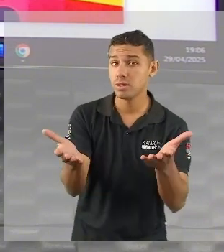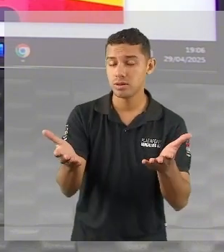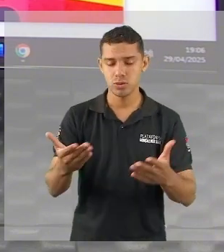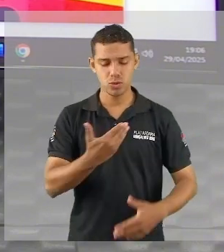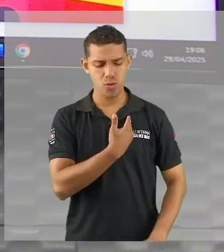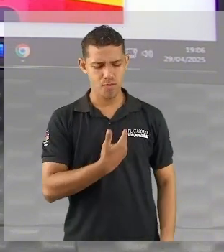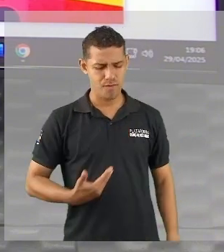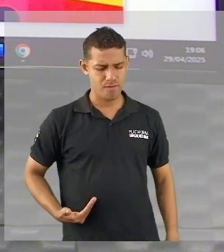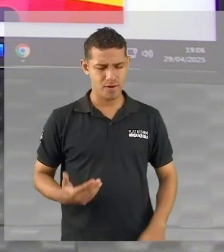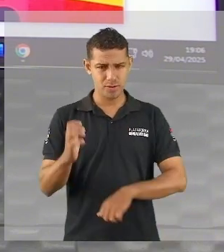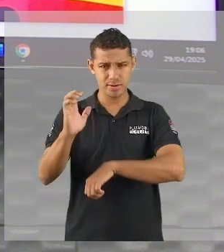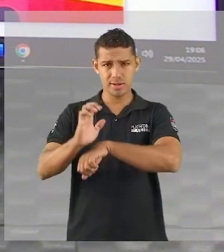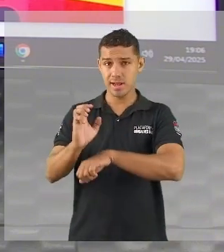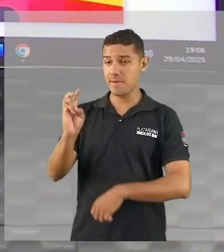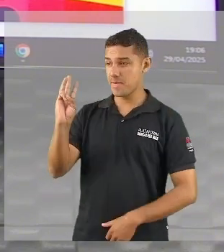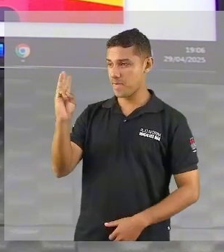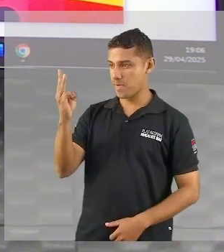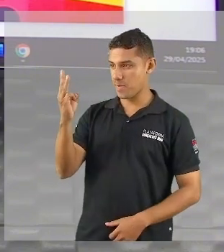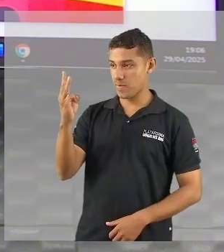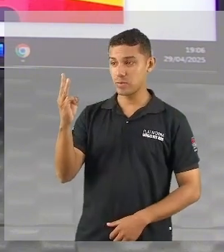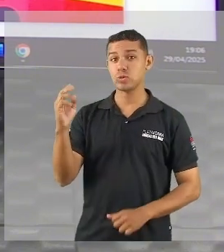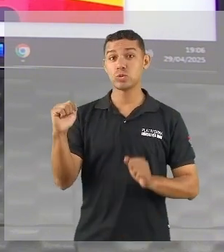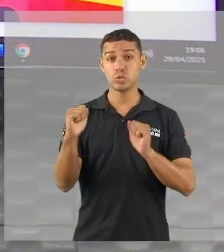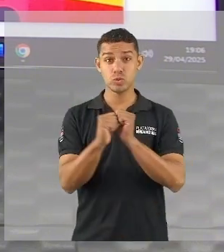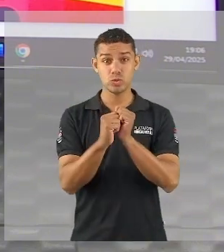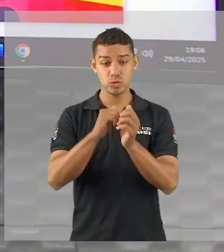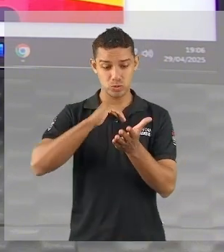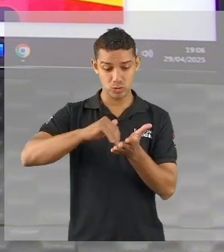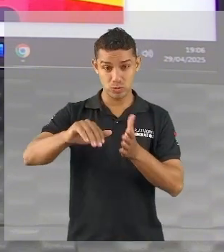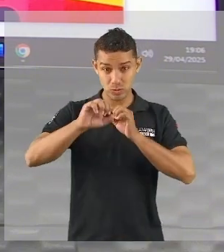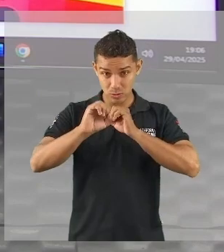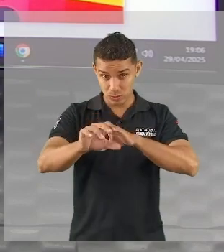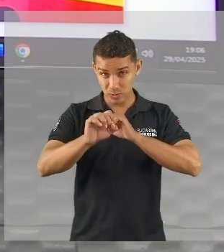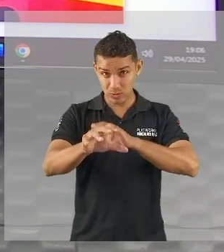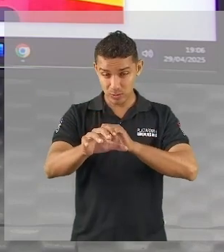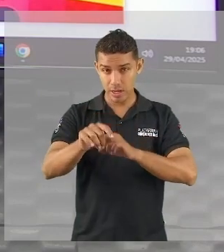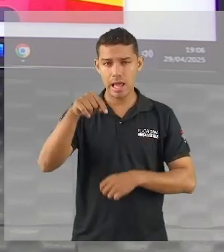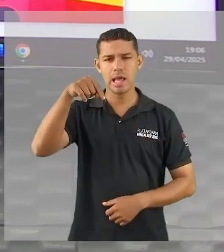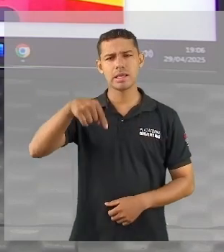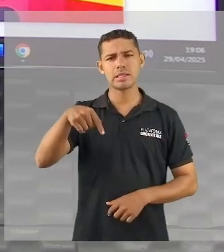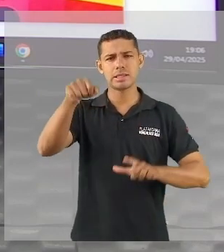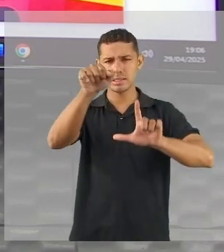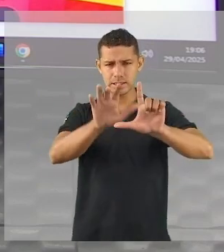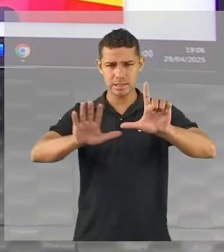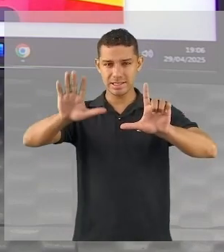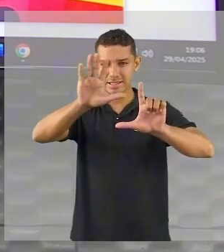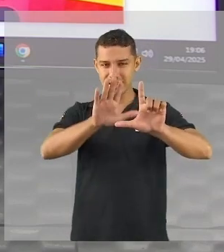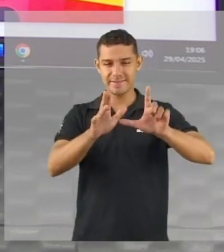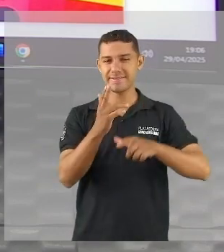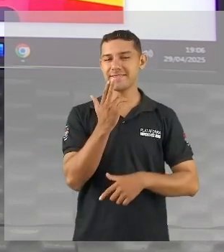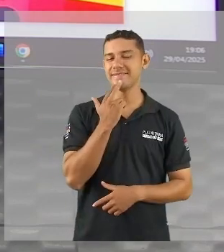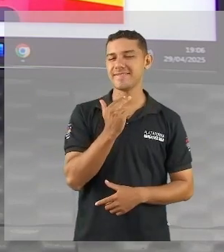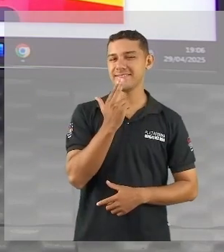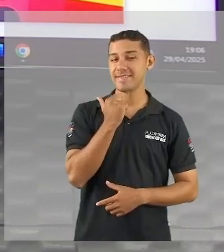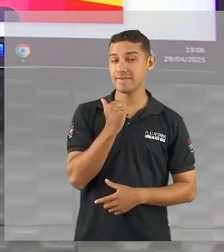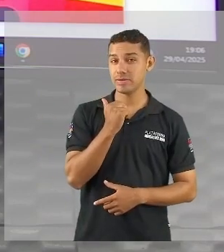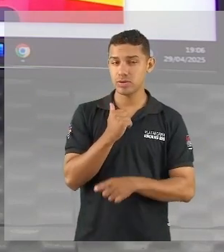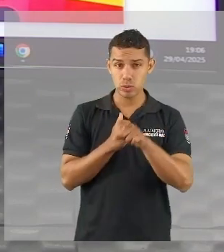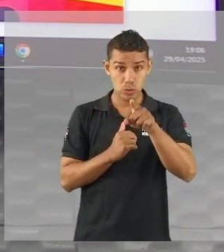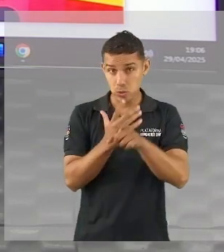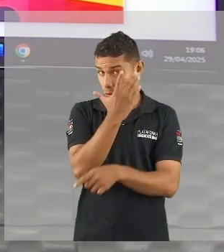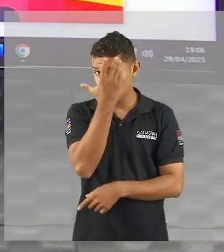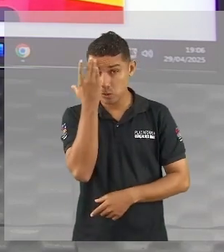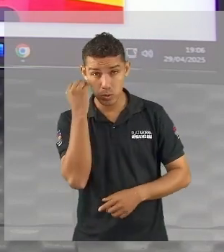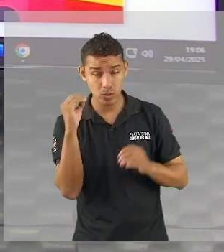partir da Secretaria de Estado de Educação. E aqui na plataforma Gonçalves Dias. Não